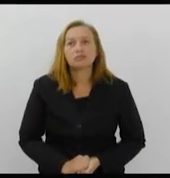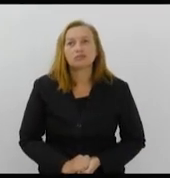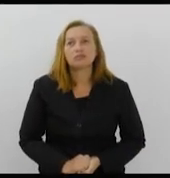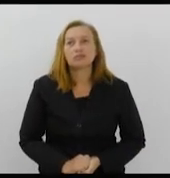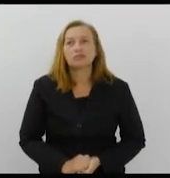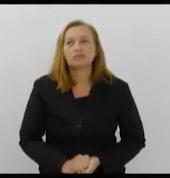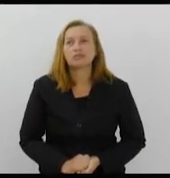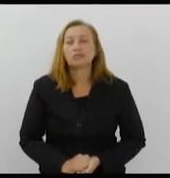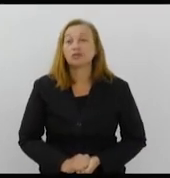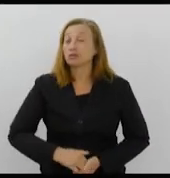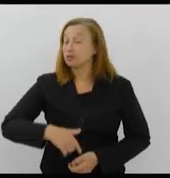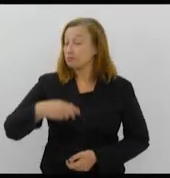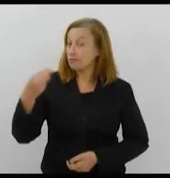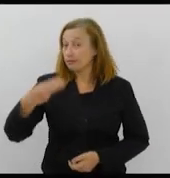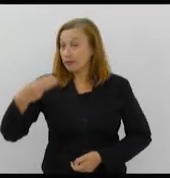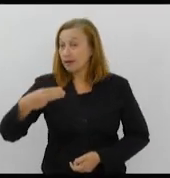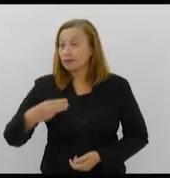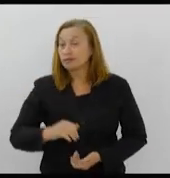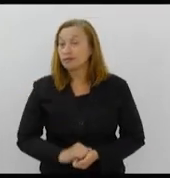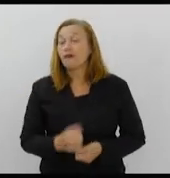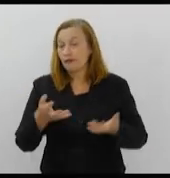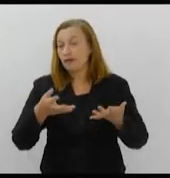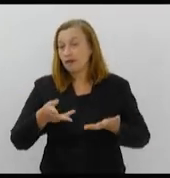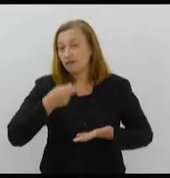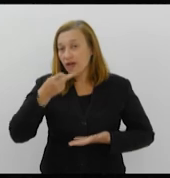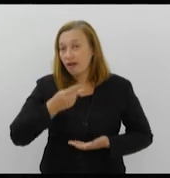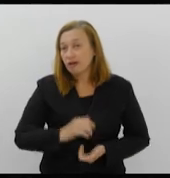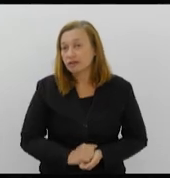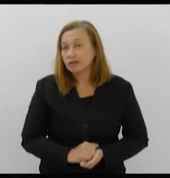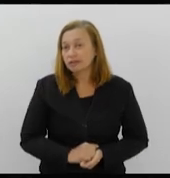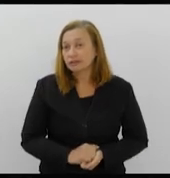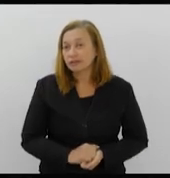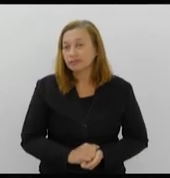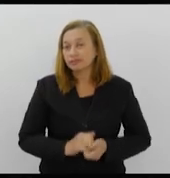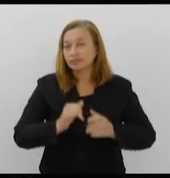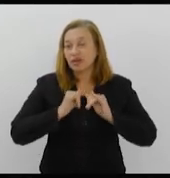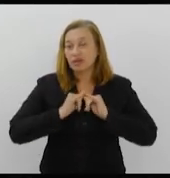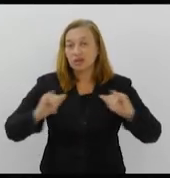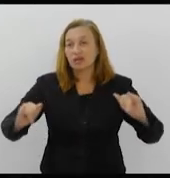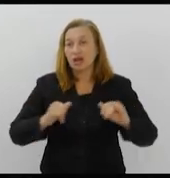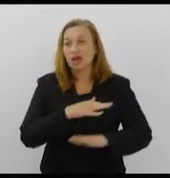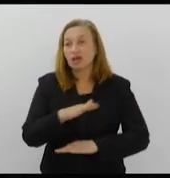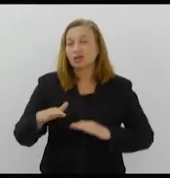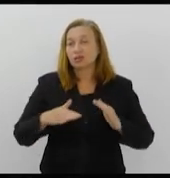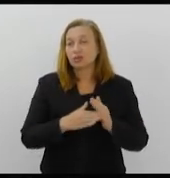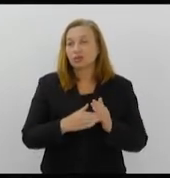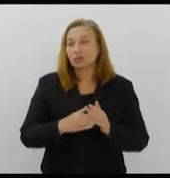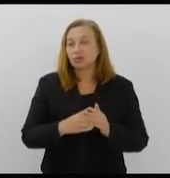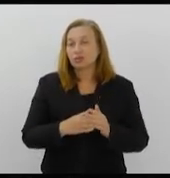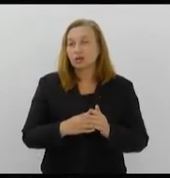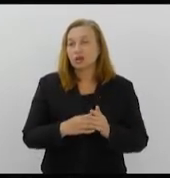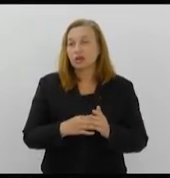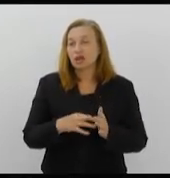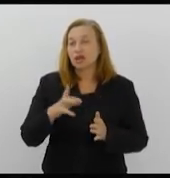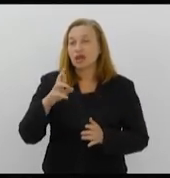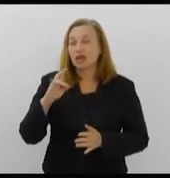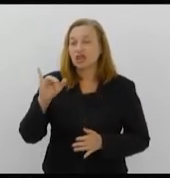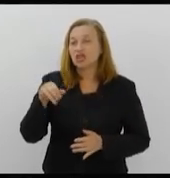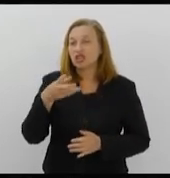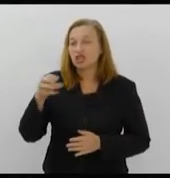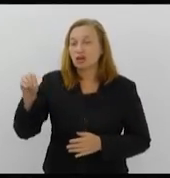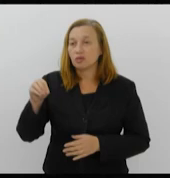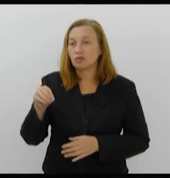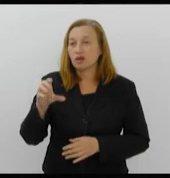E, por terceiro ponto, quero mandar um recado a toda a população da região dos Lagos. A gente vem